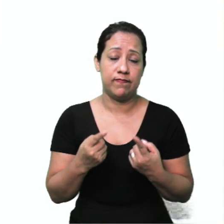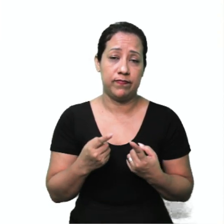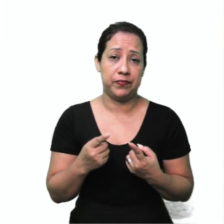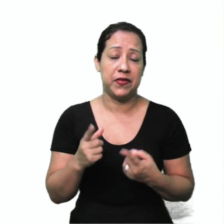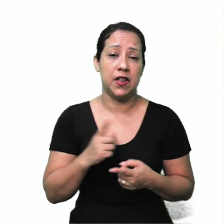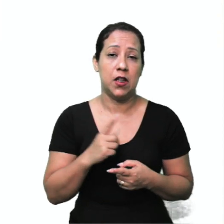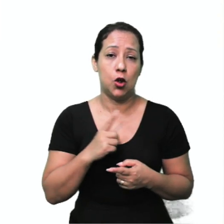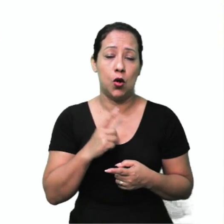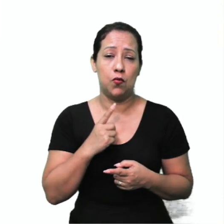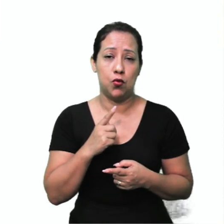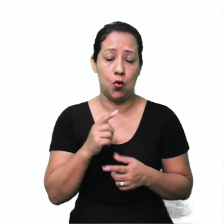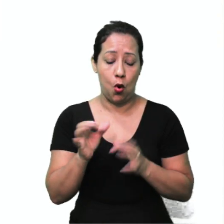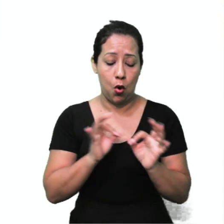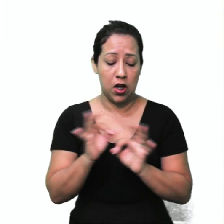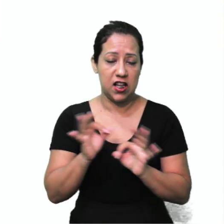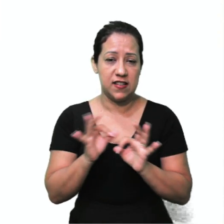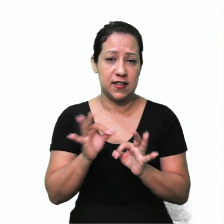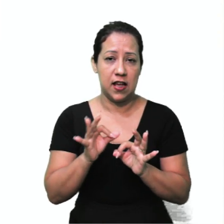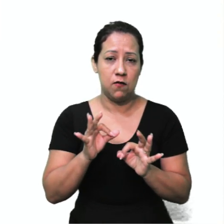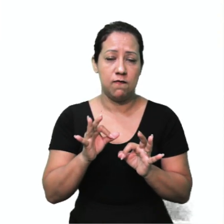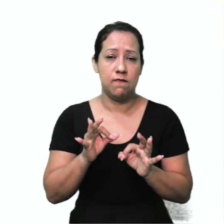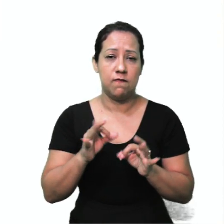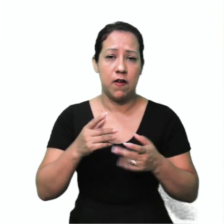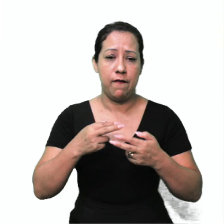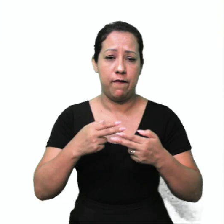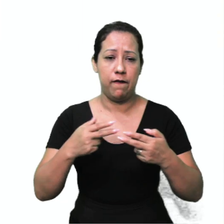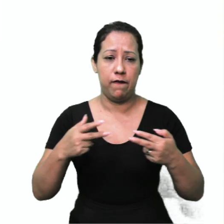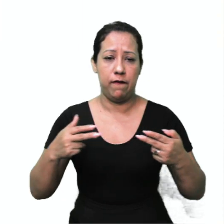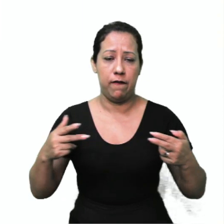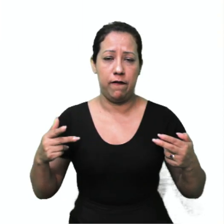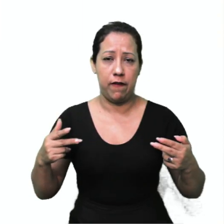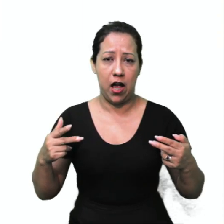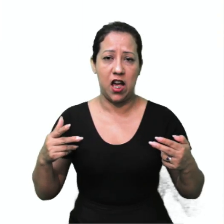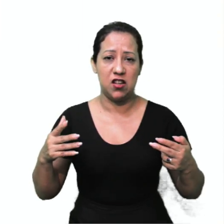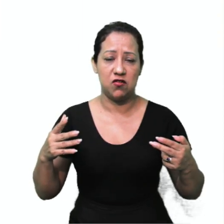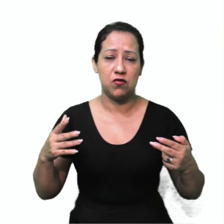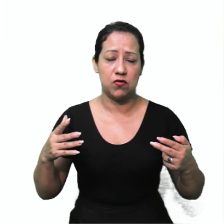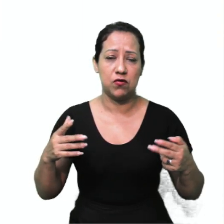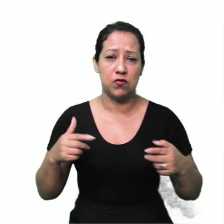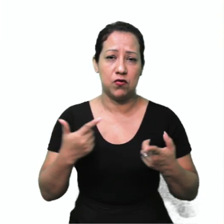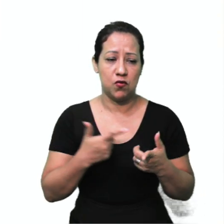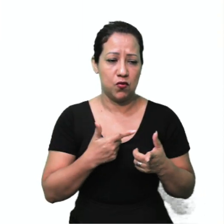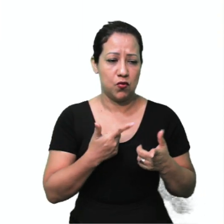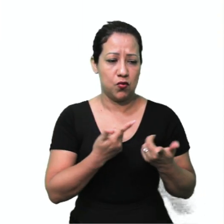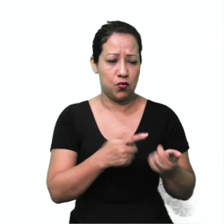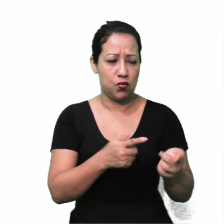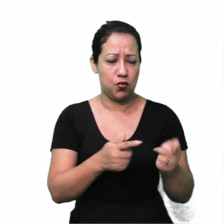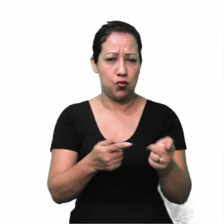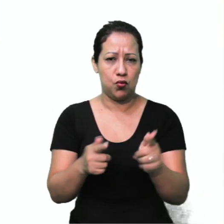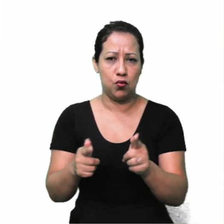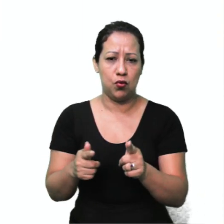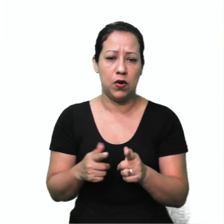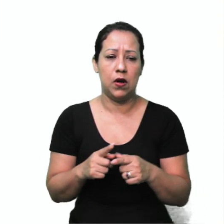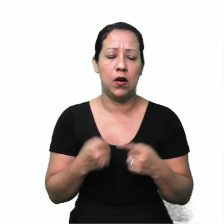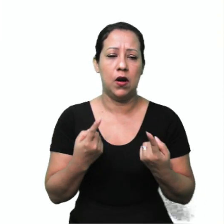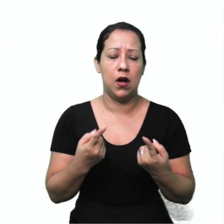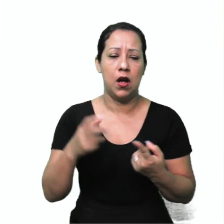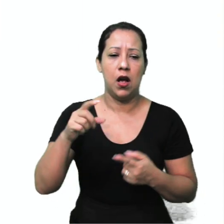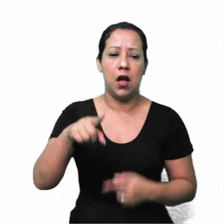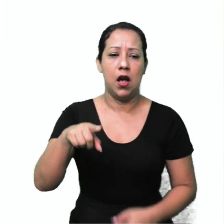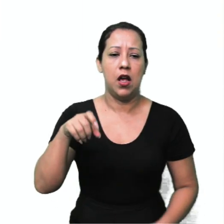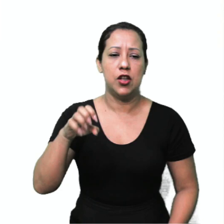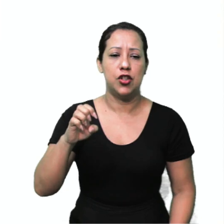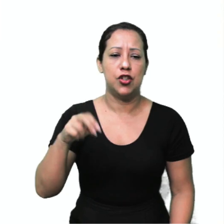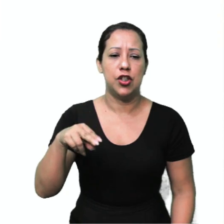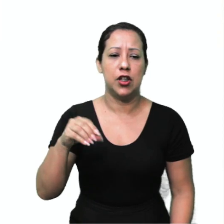atentados, sobretudo contra a população turca, que forma o maior contingente de imigrantes da Alemanha. A xenofobia é um fenômeno